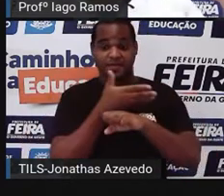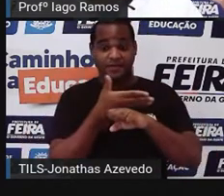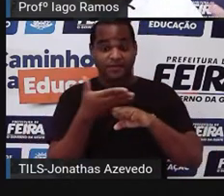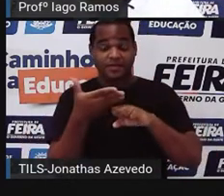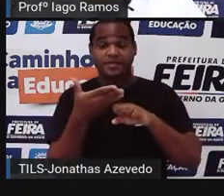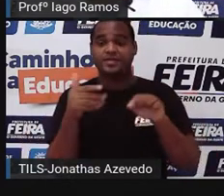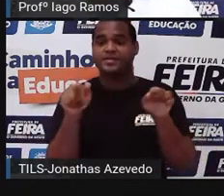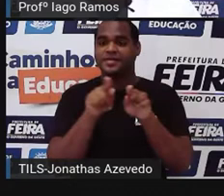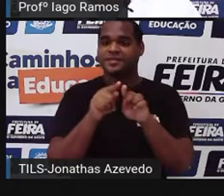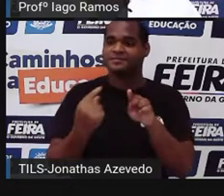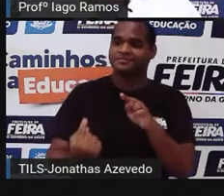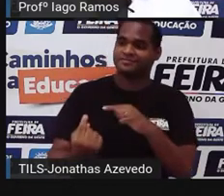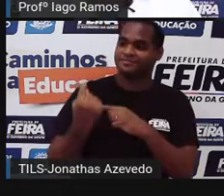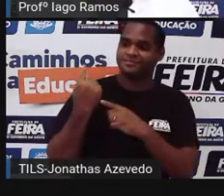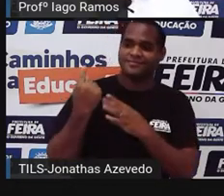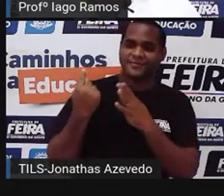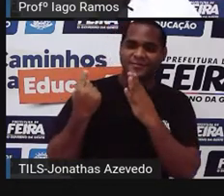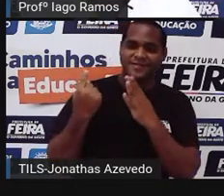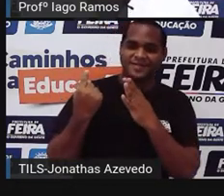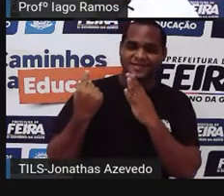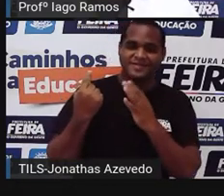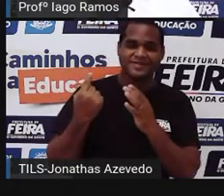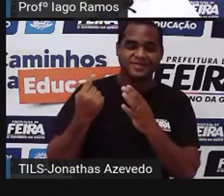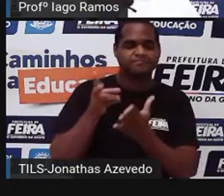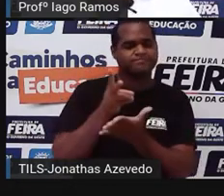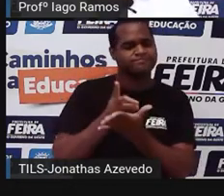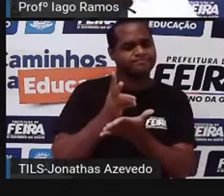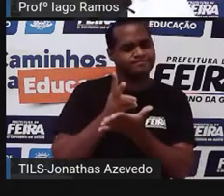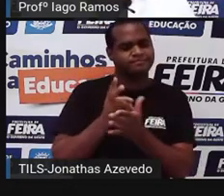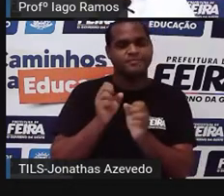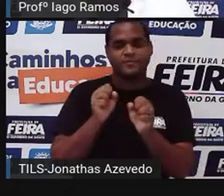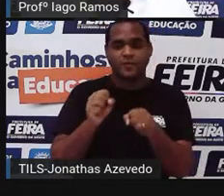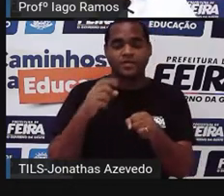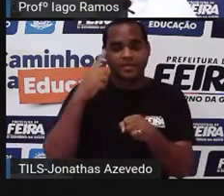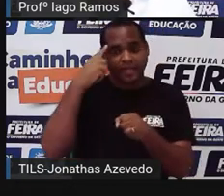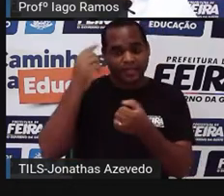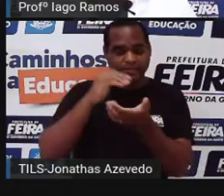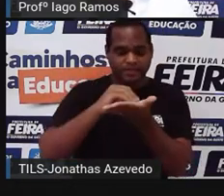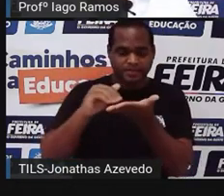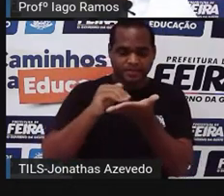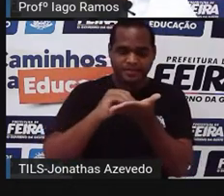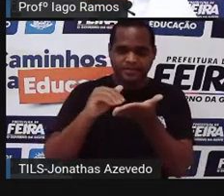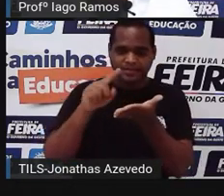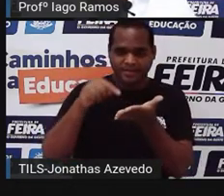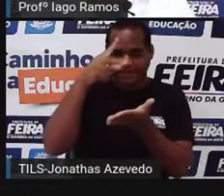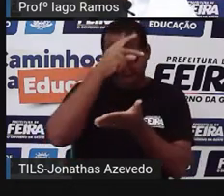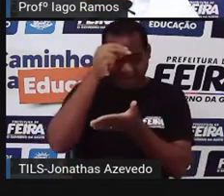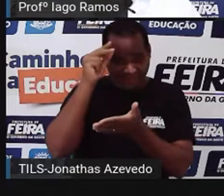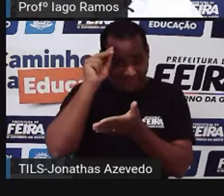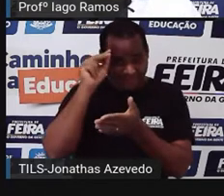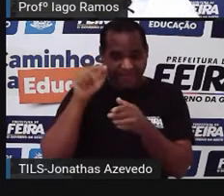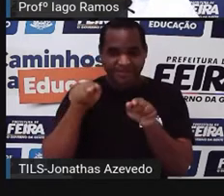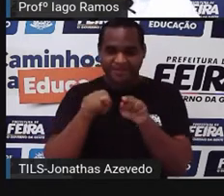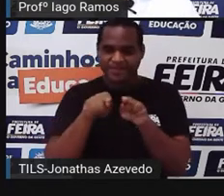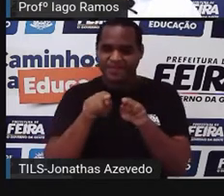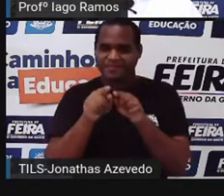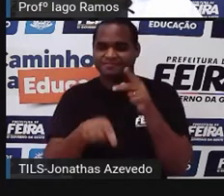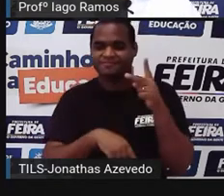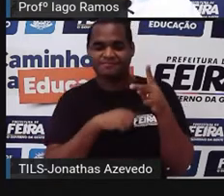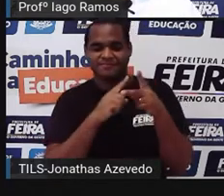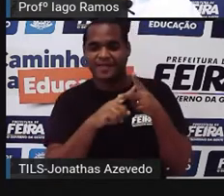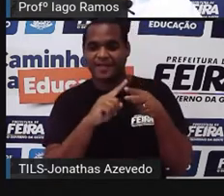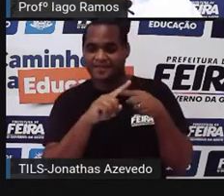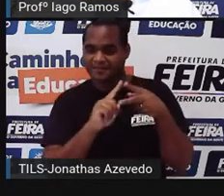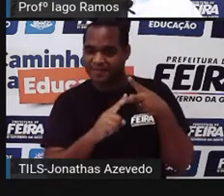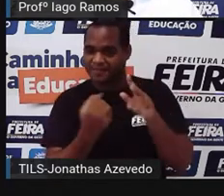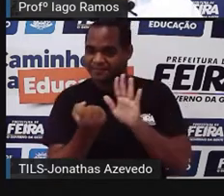e aqui atrás de mim sempre fica o cartaz da Secretaria Municipal de Educação de Feira de Santana que tem